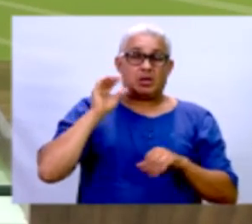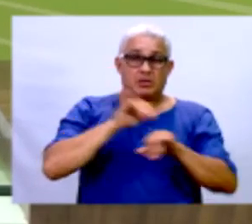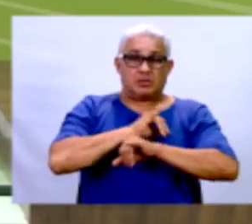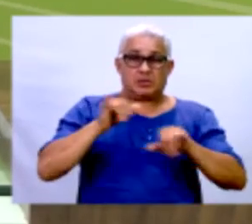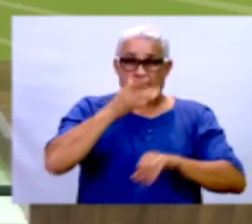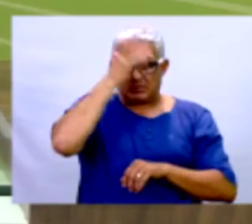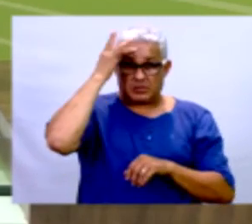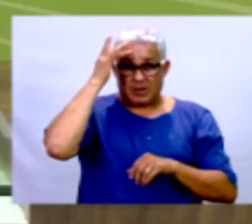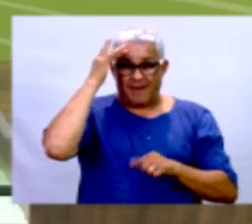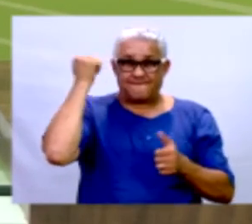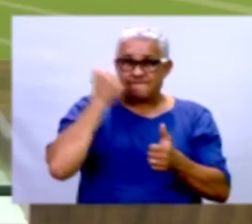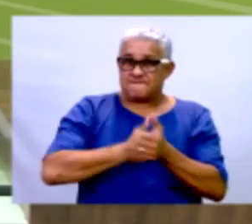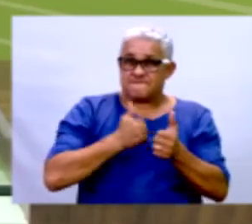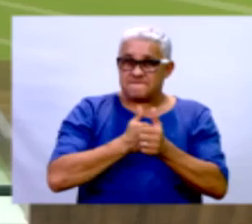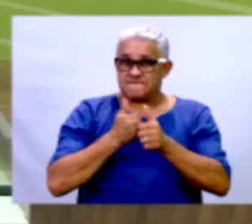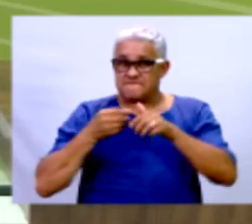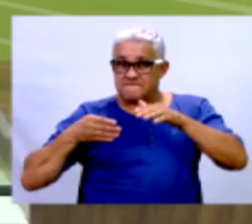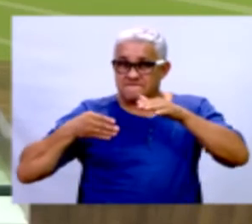tentar